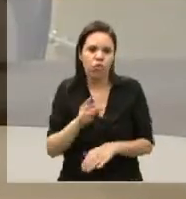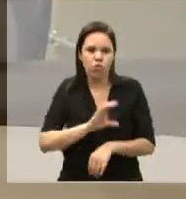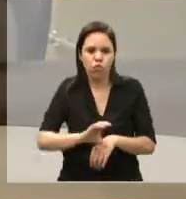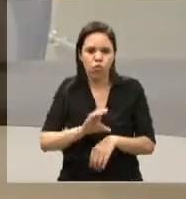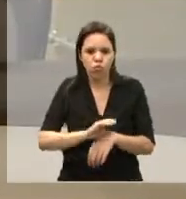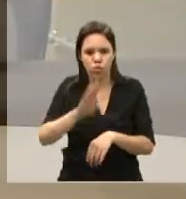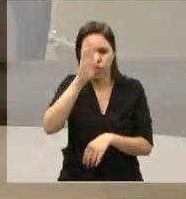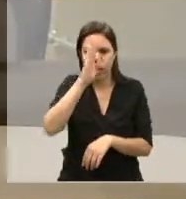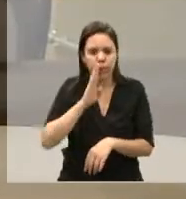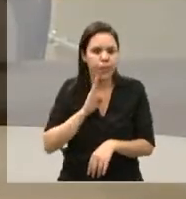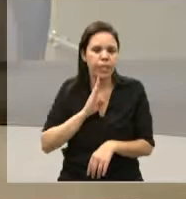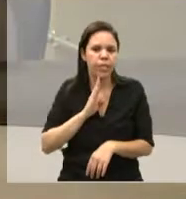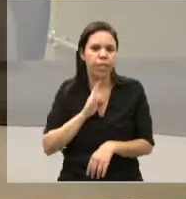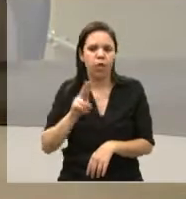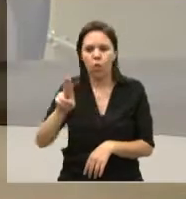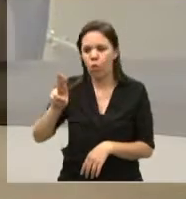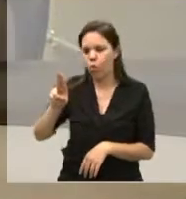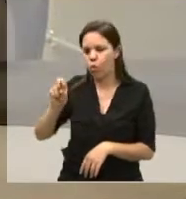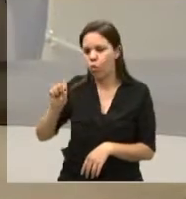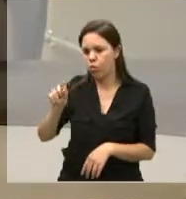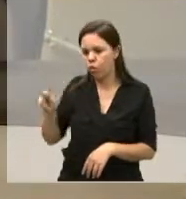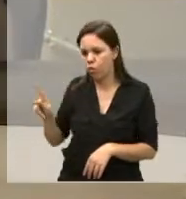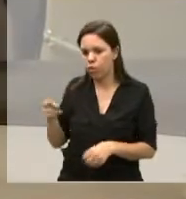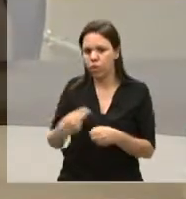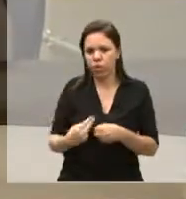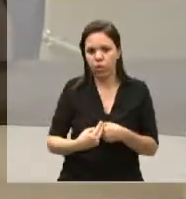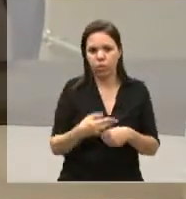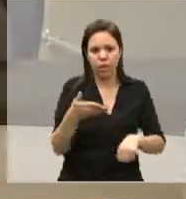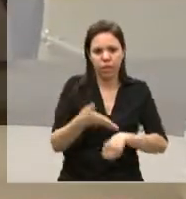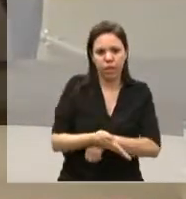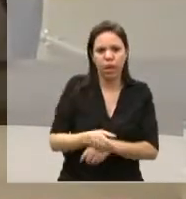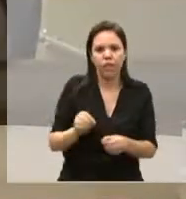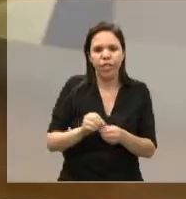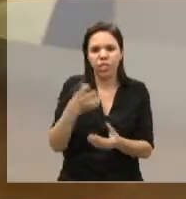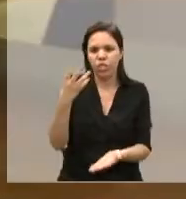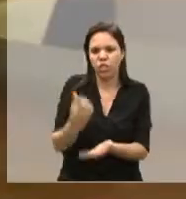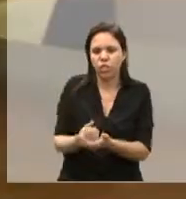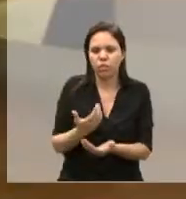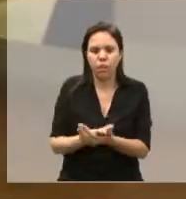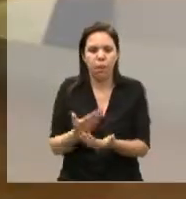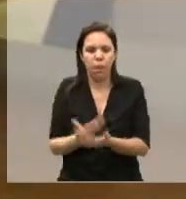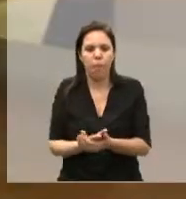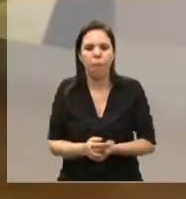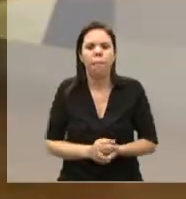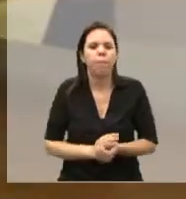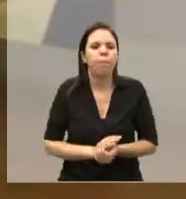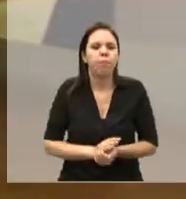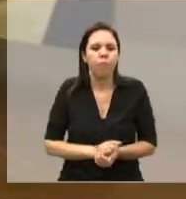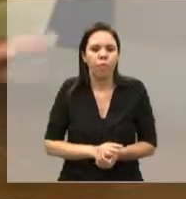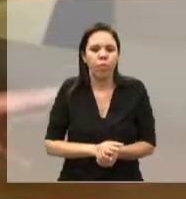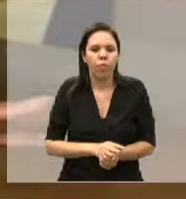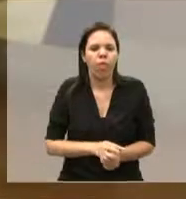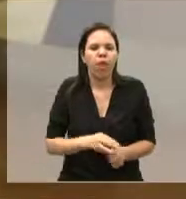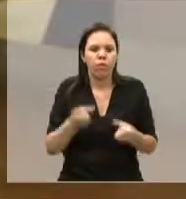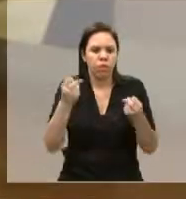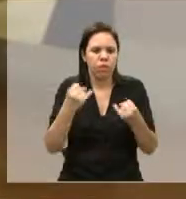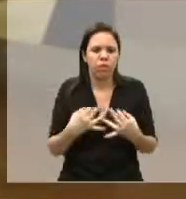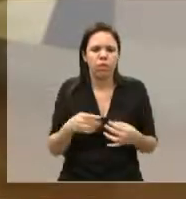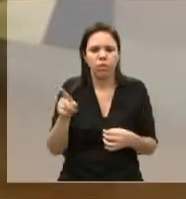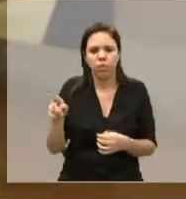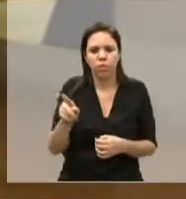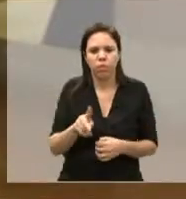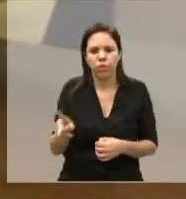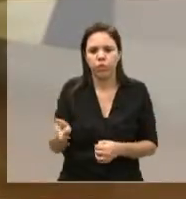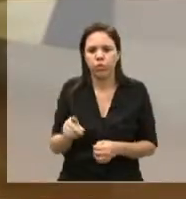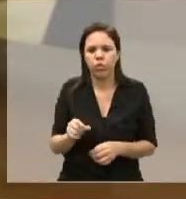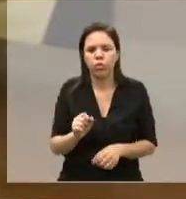gratuitos hoje oferecidos pela USP, pela Unicamp, que você pode entrar lá, fazer download, estudar no seu... É porque a gente estava falando um pouquinho, até interrompendo um pouquinho,